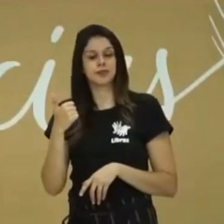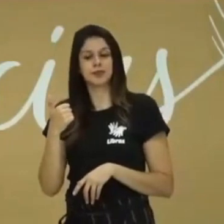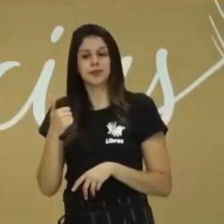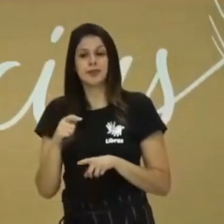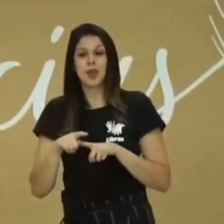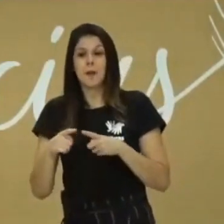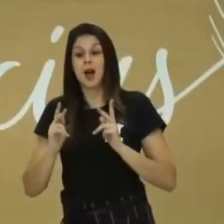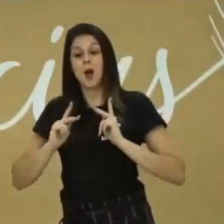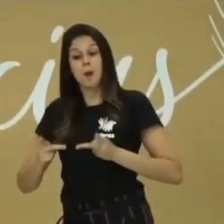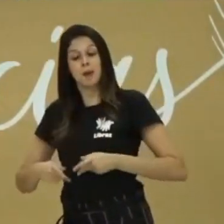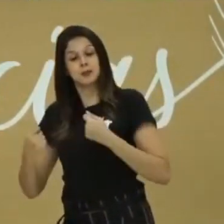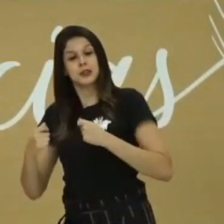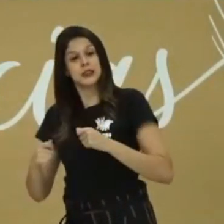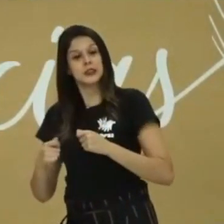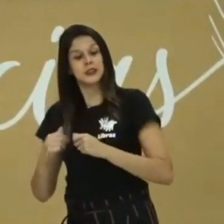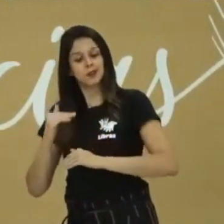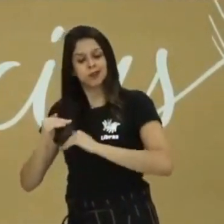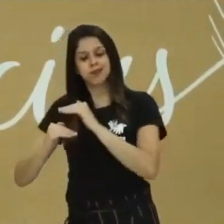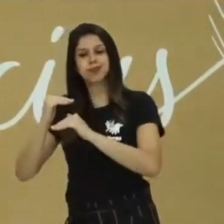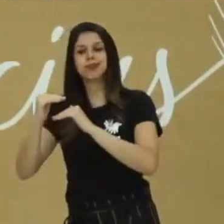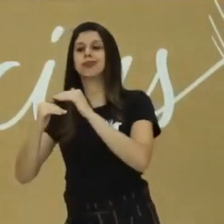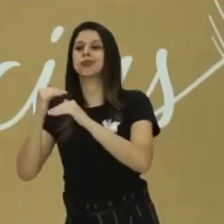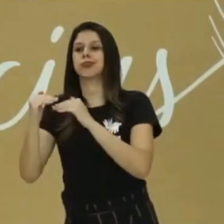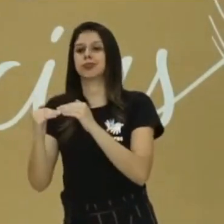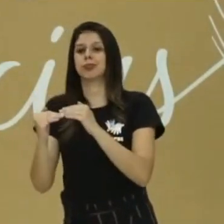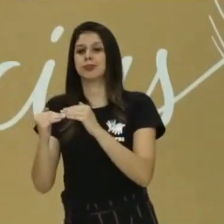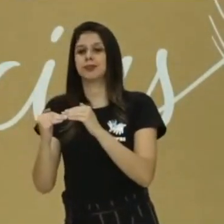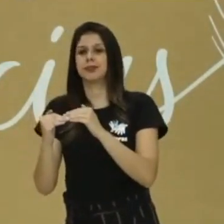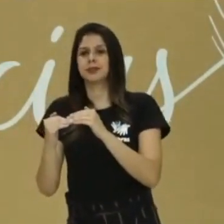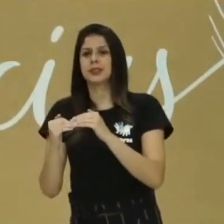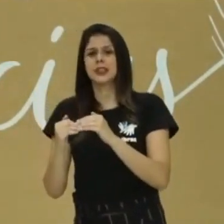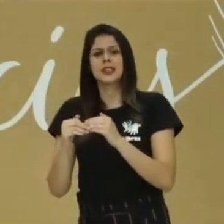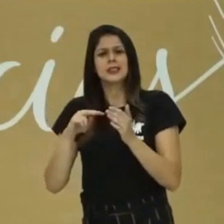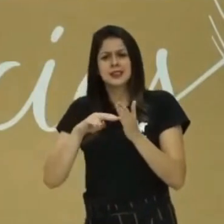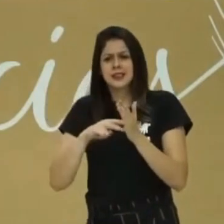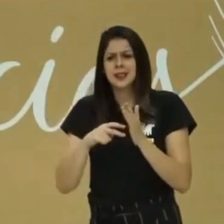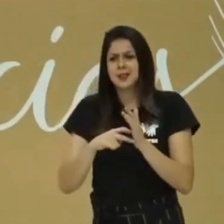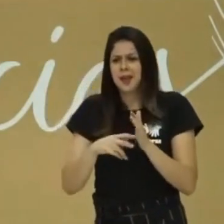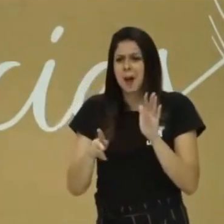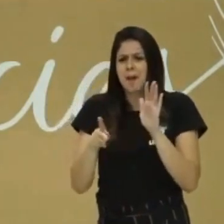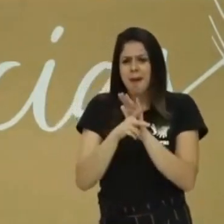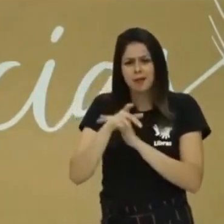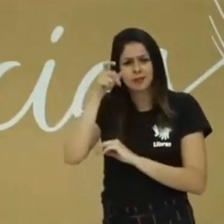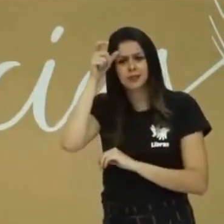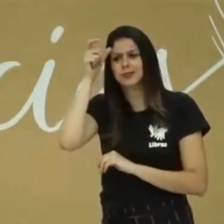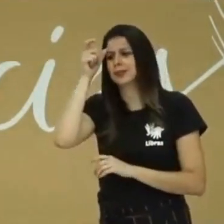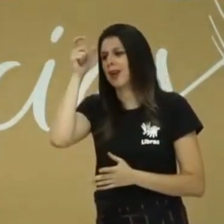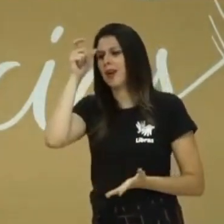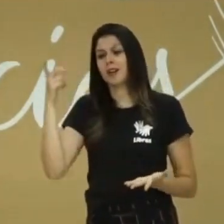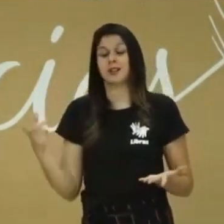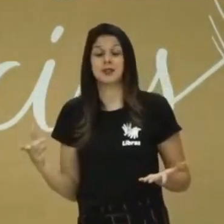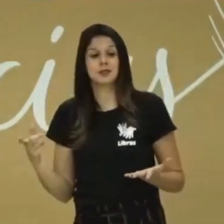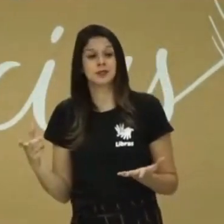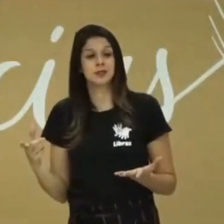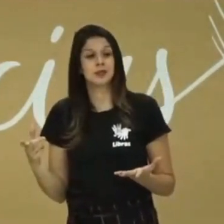Oi e o ser humano precisa de evoluir e isso é do maligno e isso é